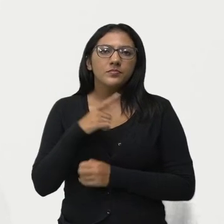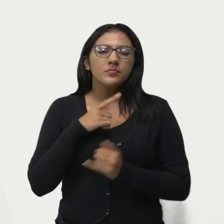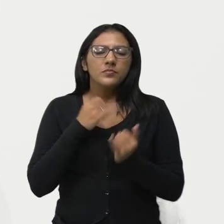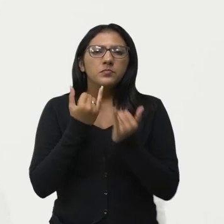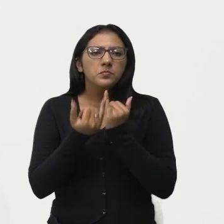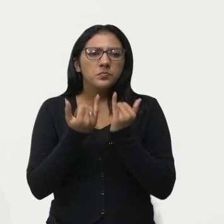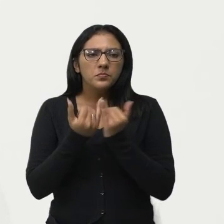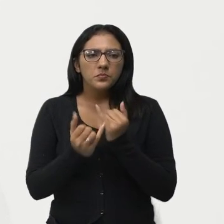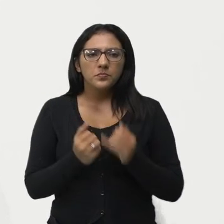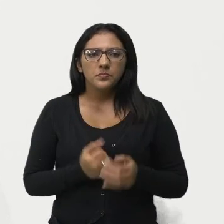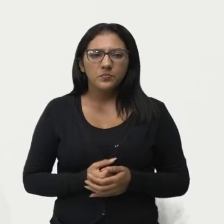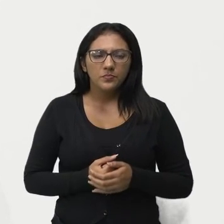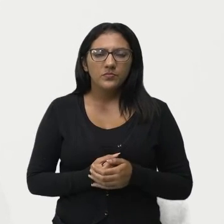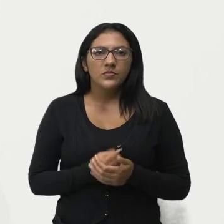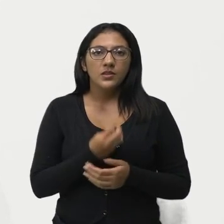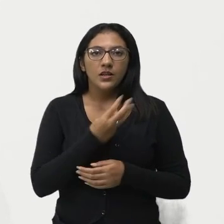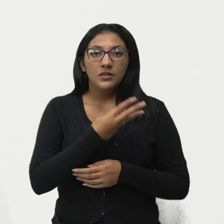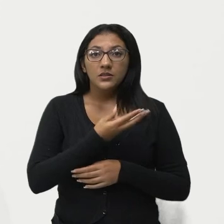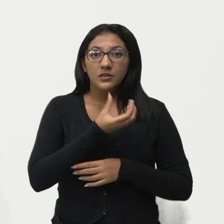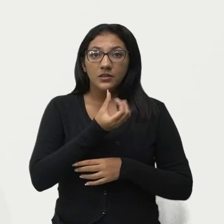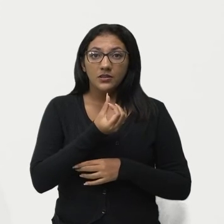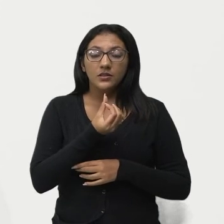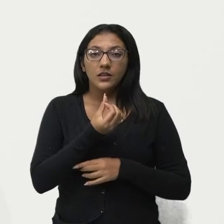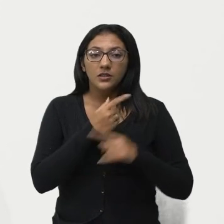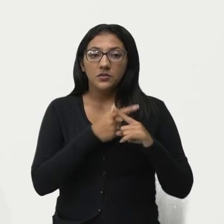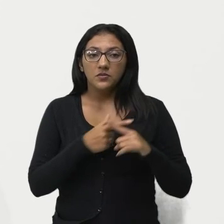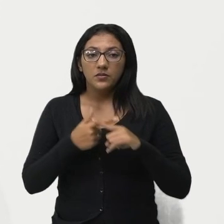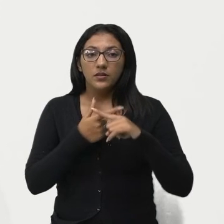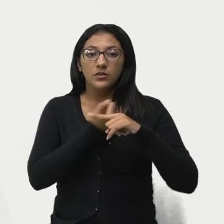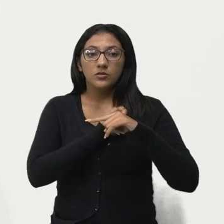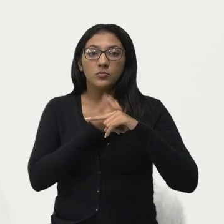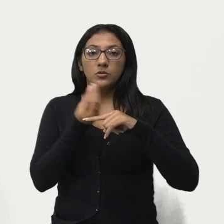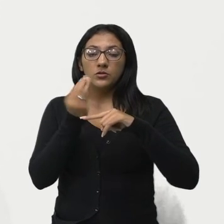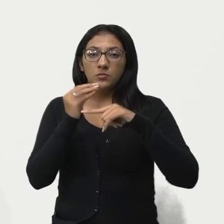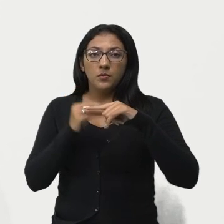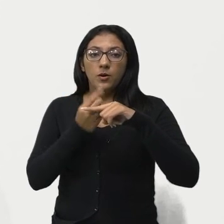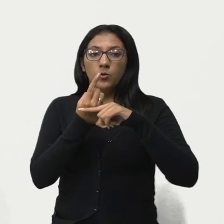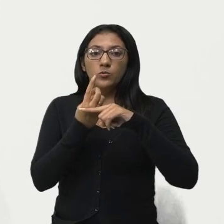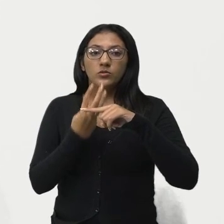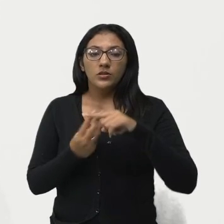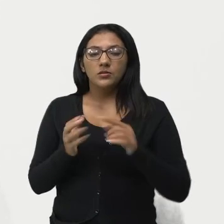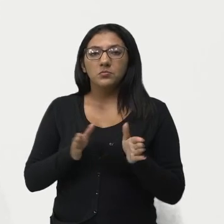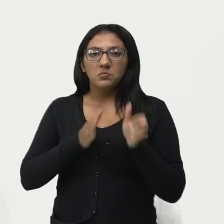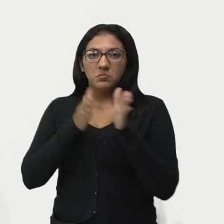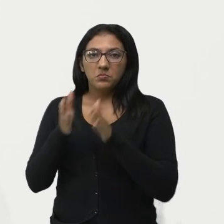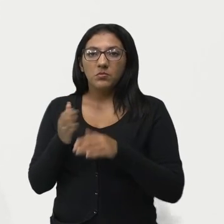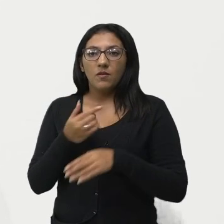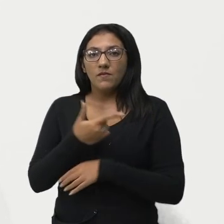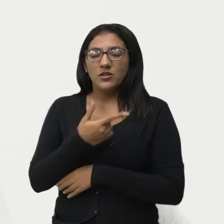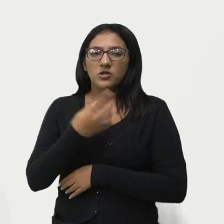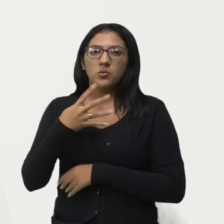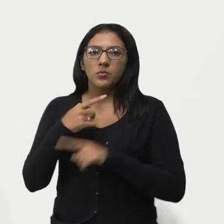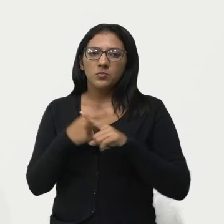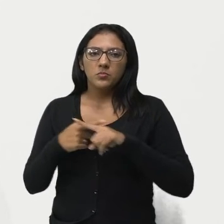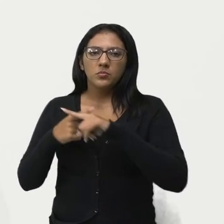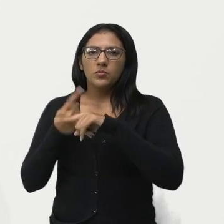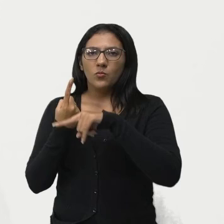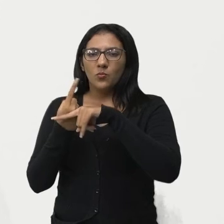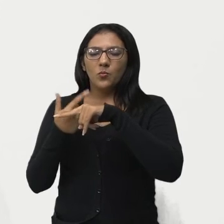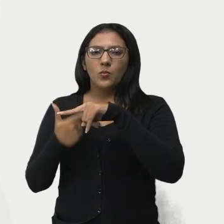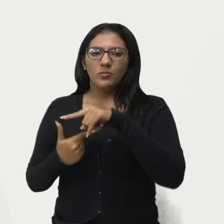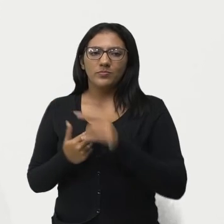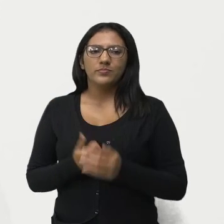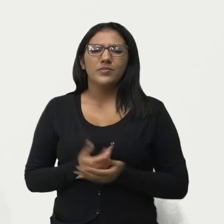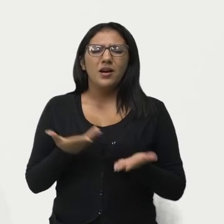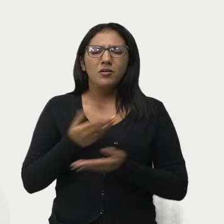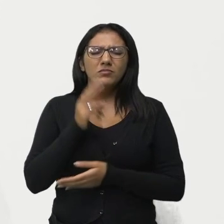36 multiplicado com 1/3 igual a 24 multiplicado com meio. Vamos relembrar aqui